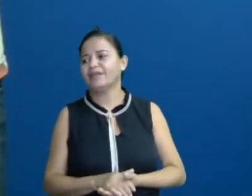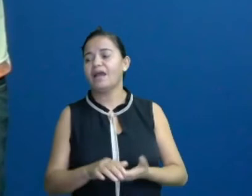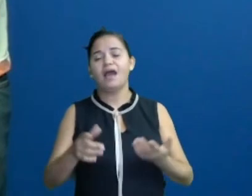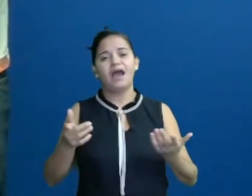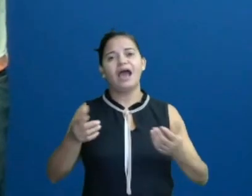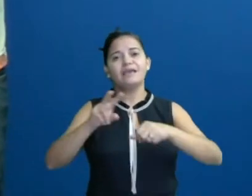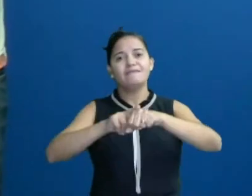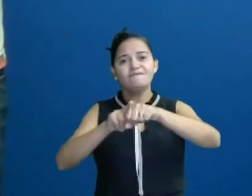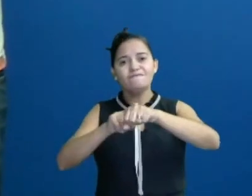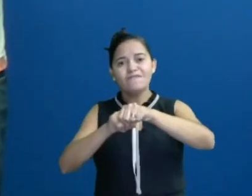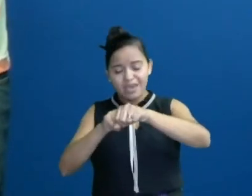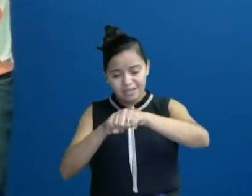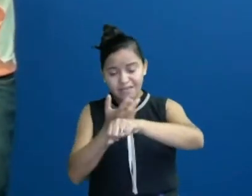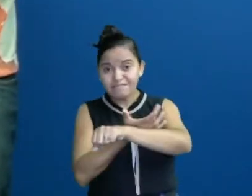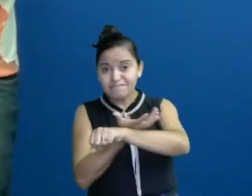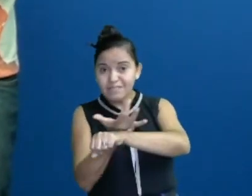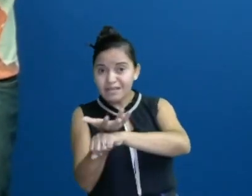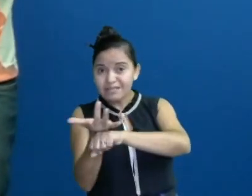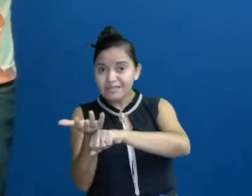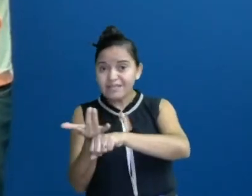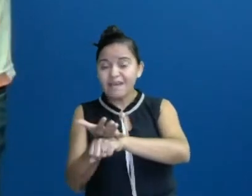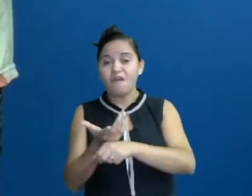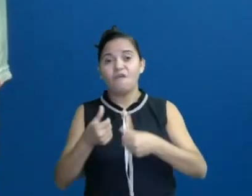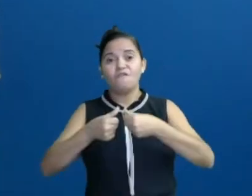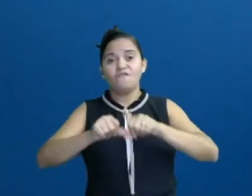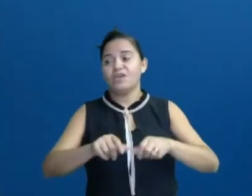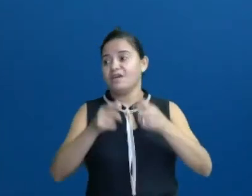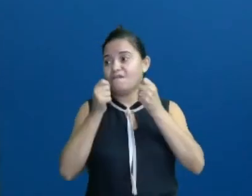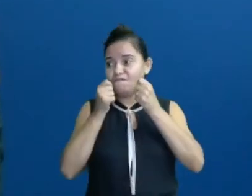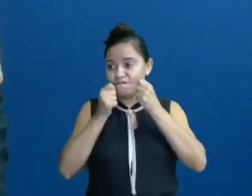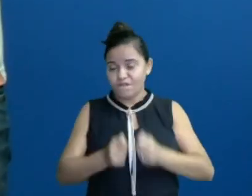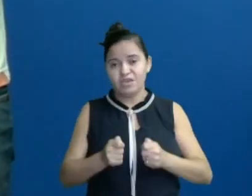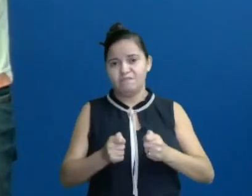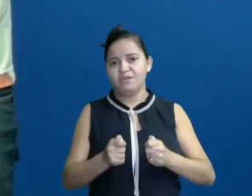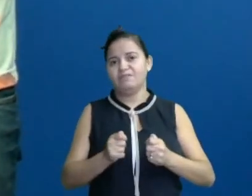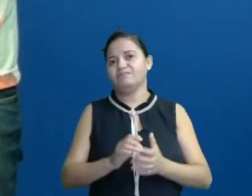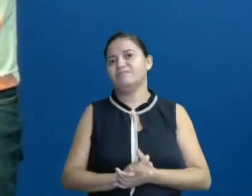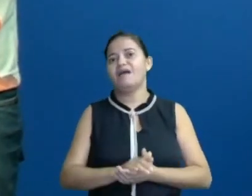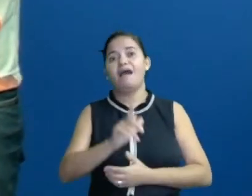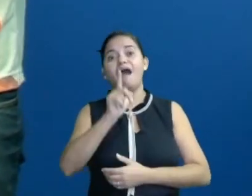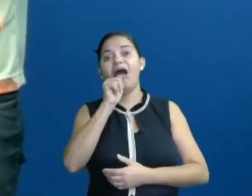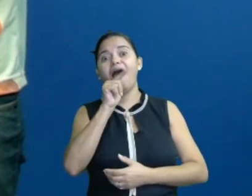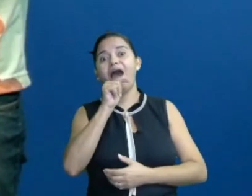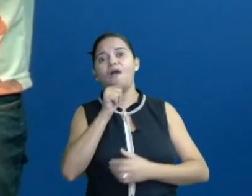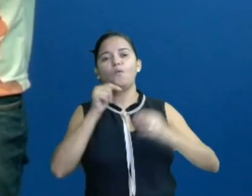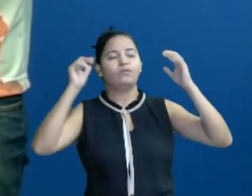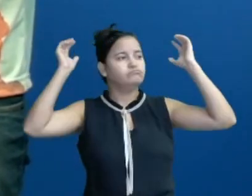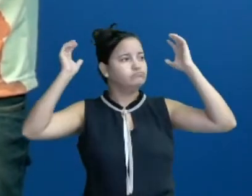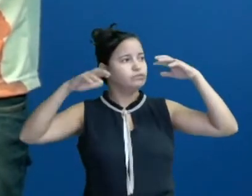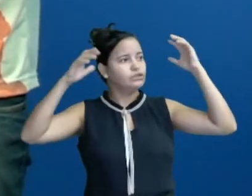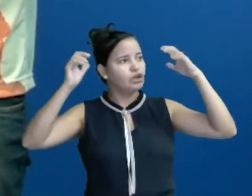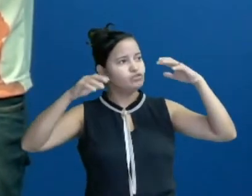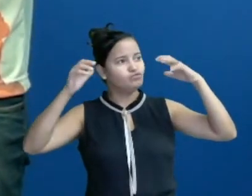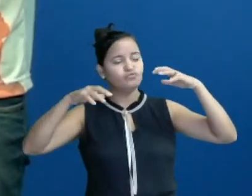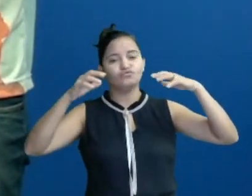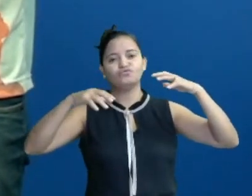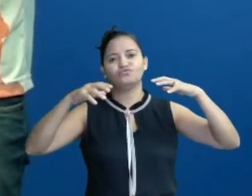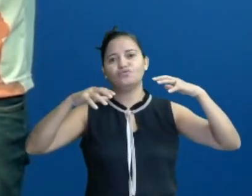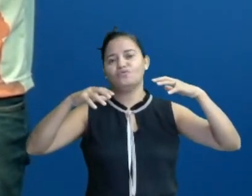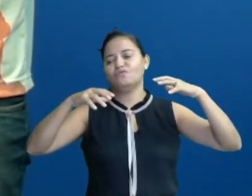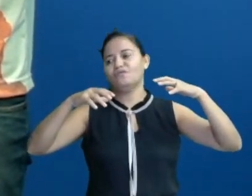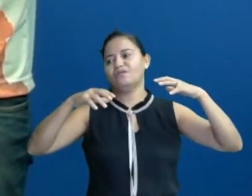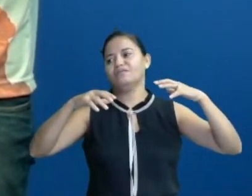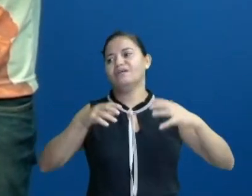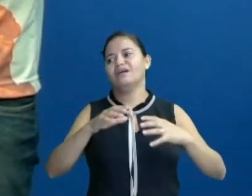ele fique fixo e a água, a água da chuva, né, ele não promova